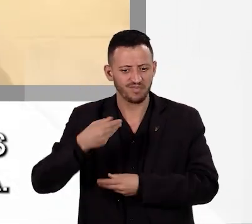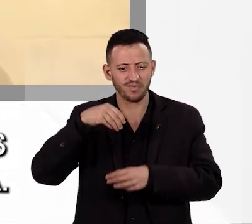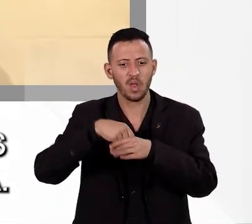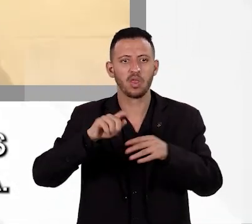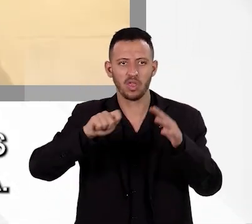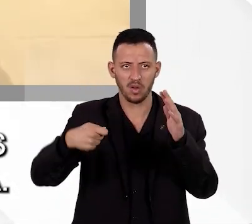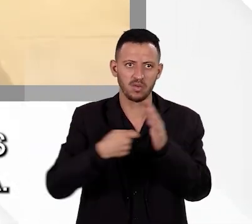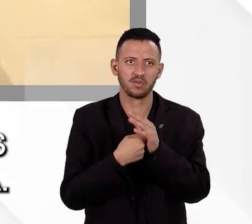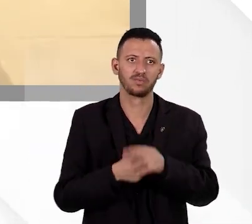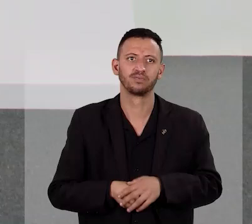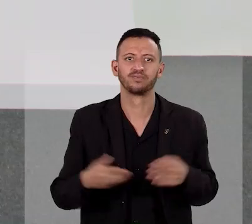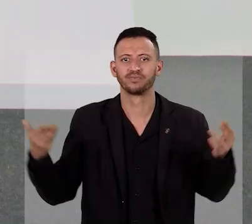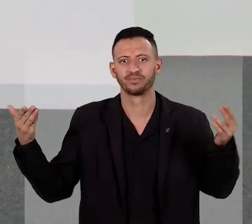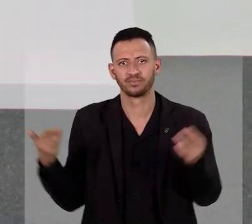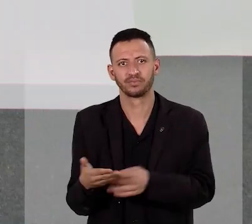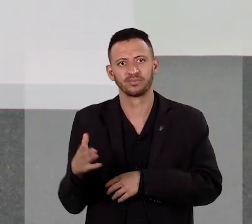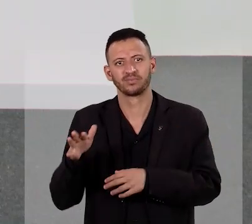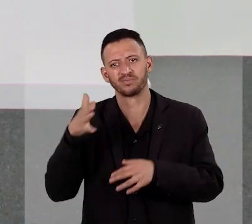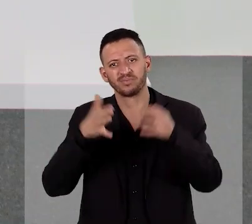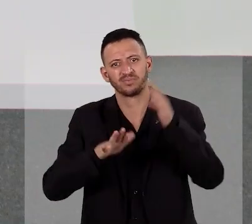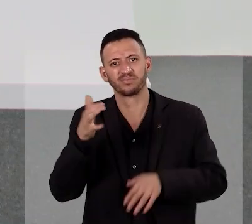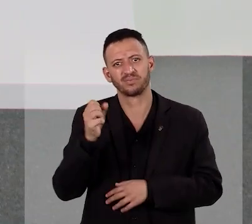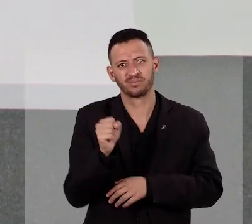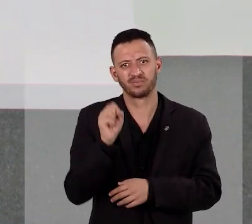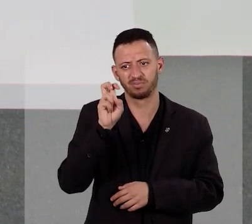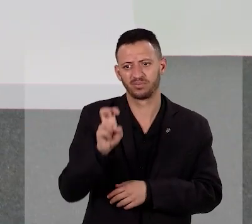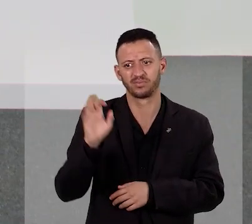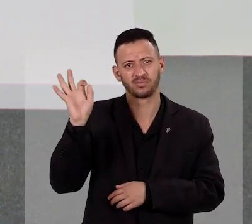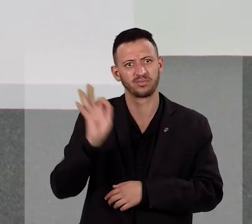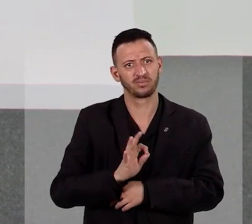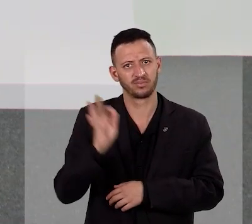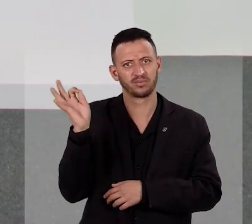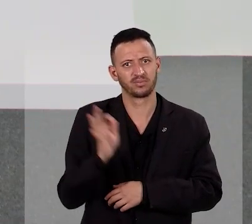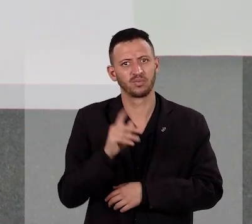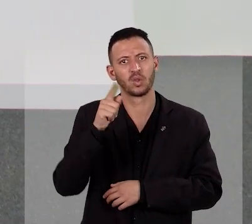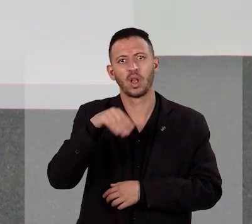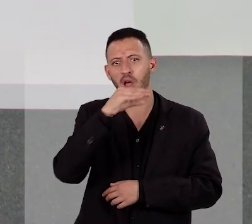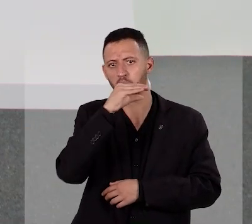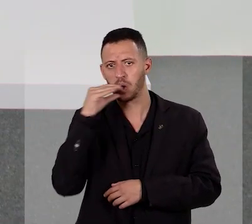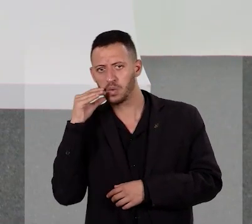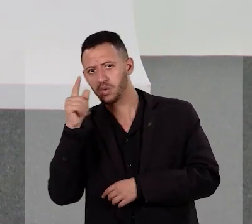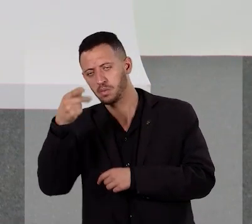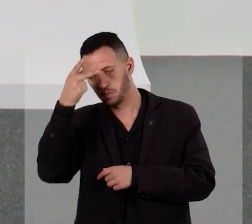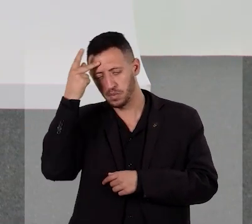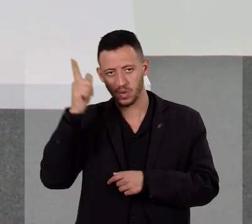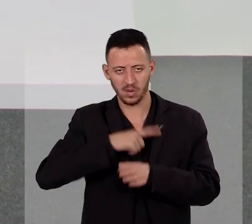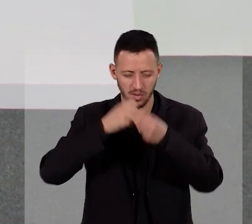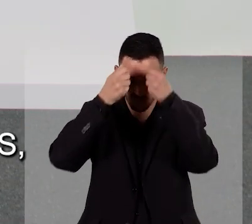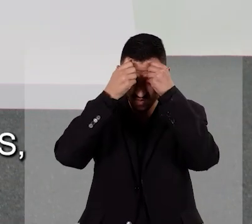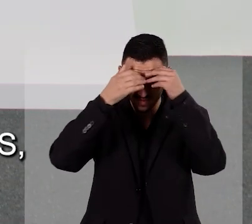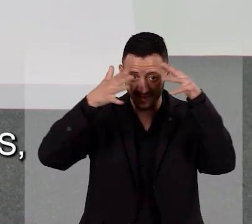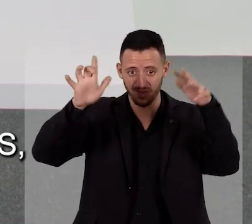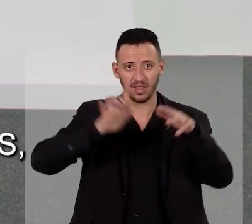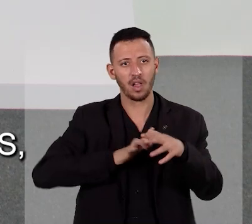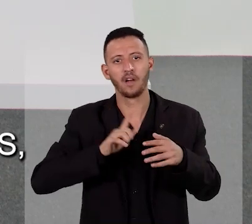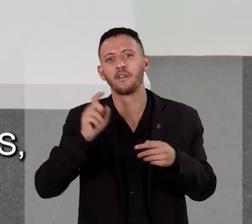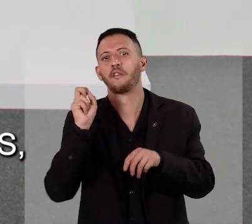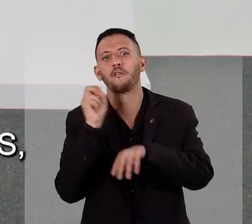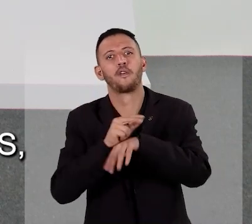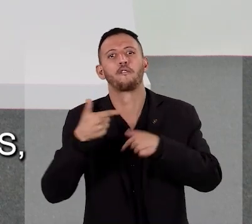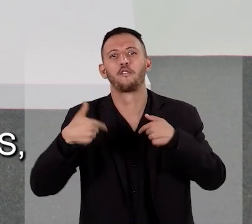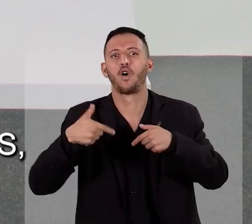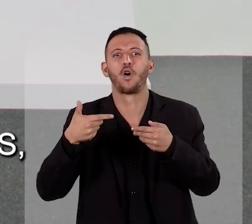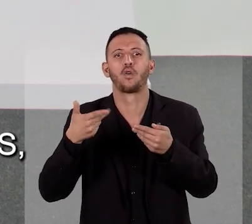e canais de denúncia. Atualmente, cerca de 85% dos adultos com autismo no Brasil